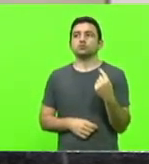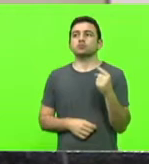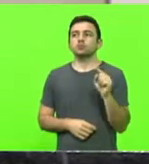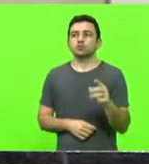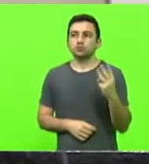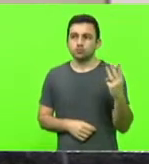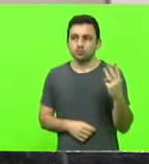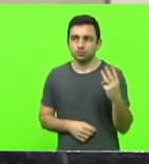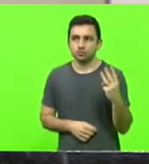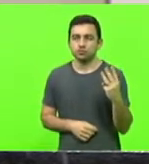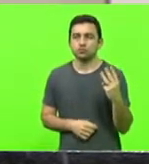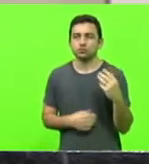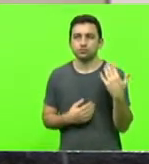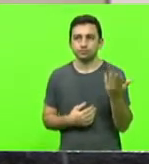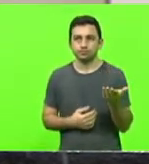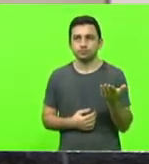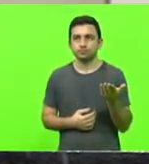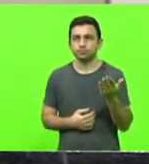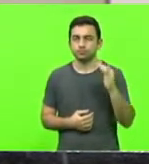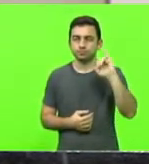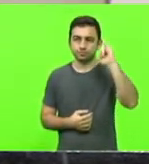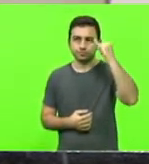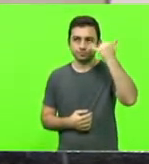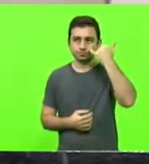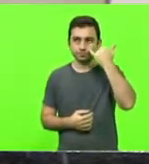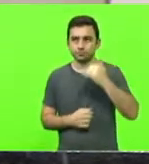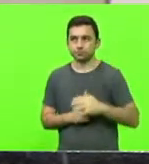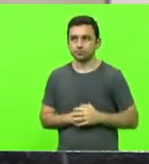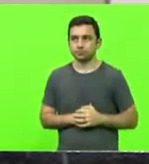371.3/2019, autor deputado Jair Mioto.